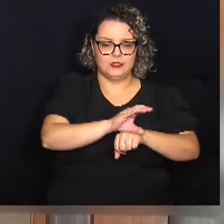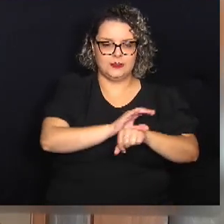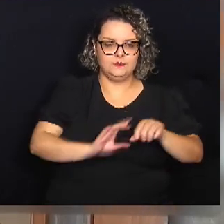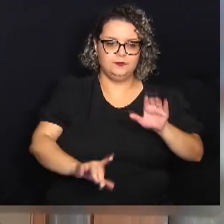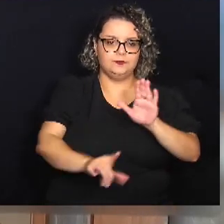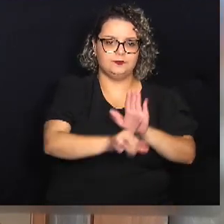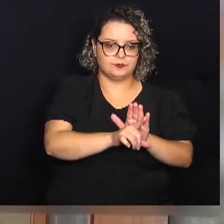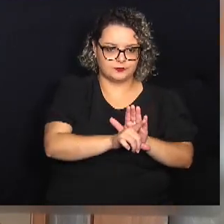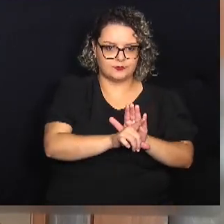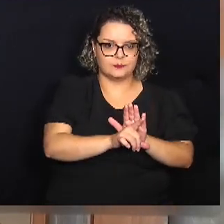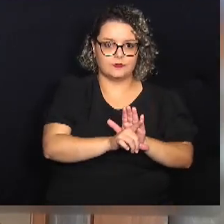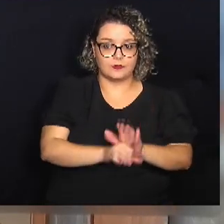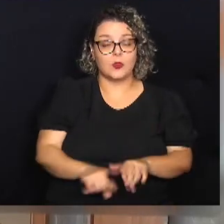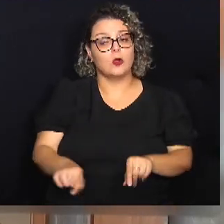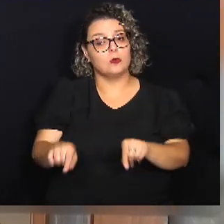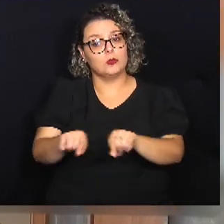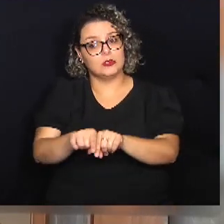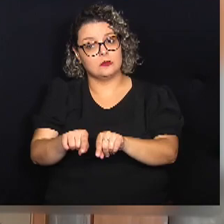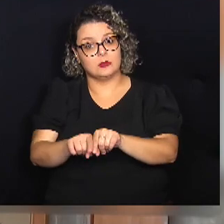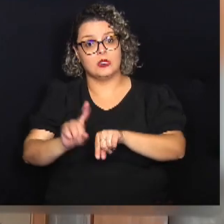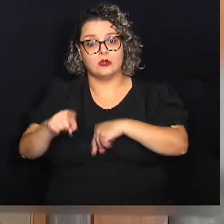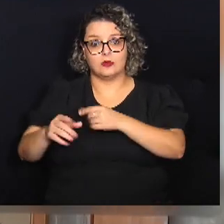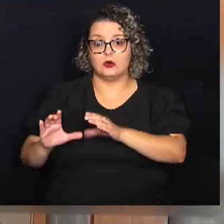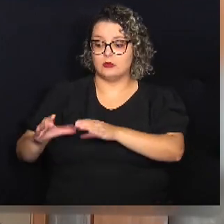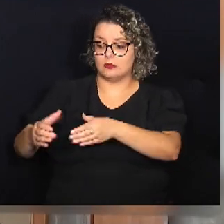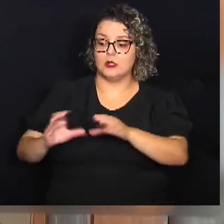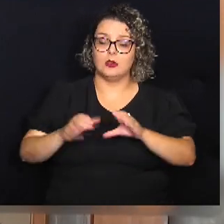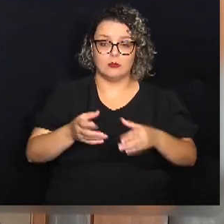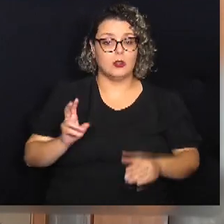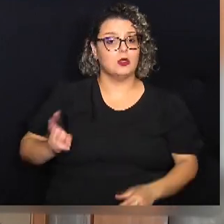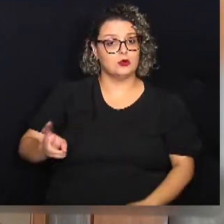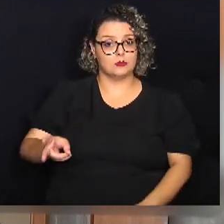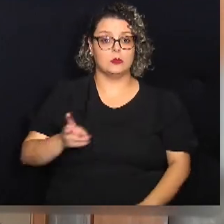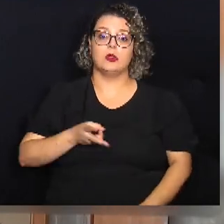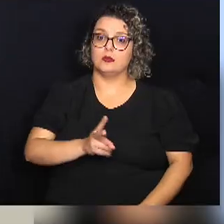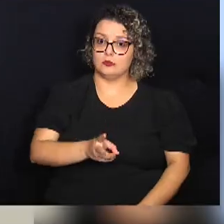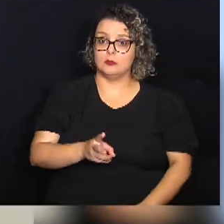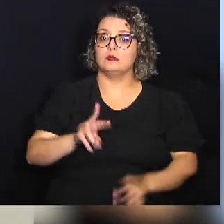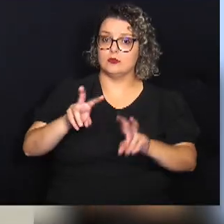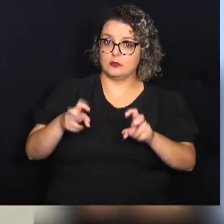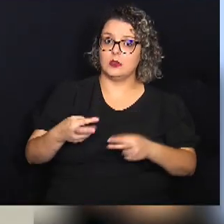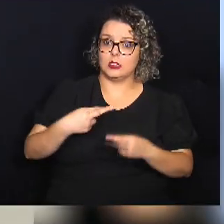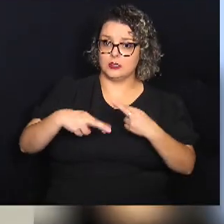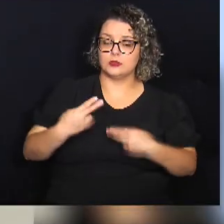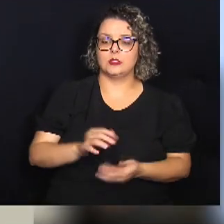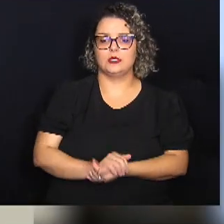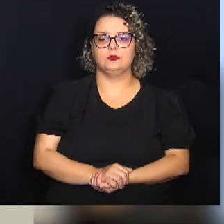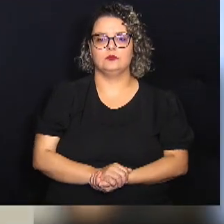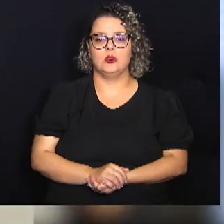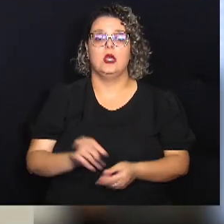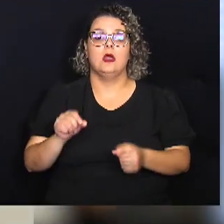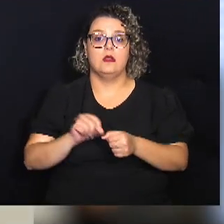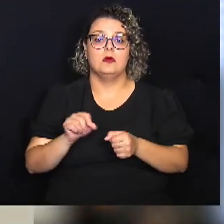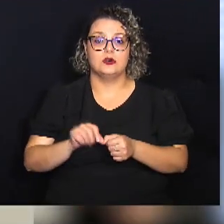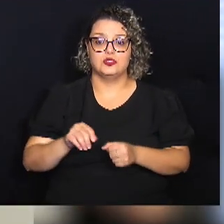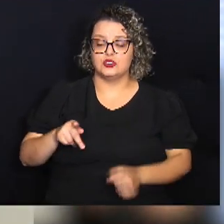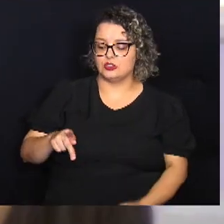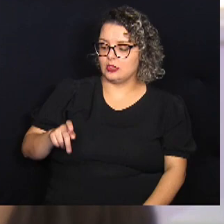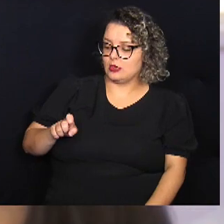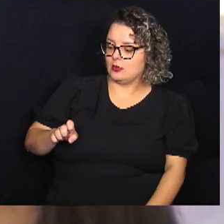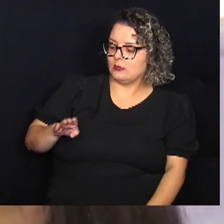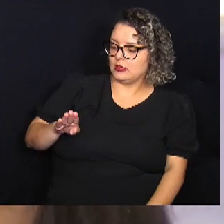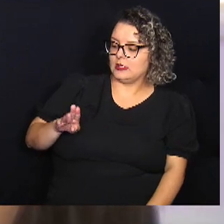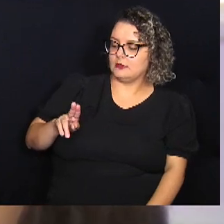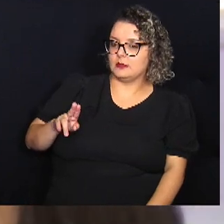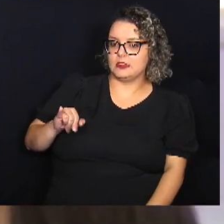Legalidade, bem como em outras comissões permanentes pertinentes ao tema. A realização de plebiscito por voto